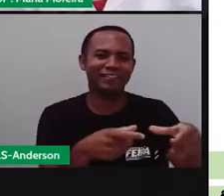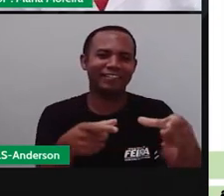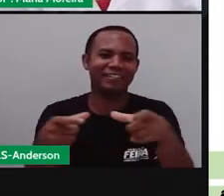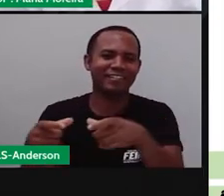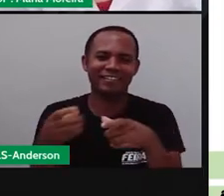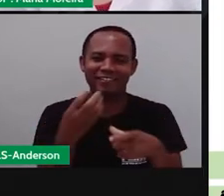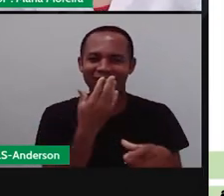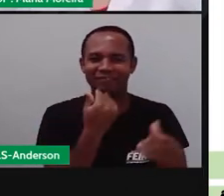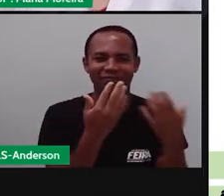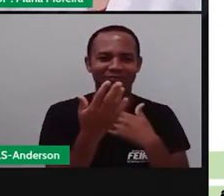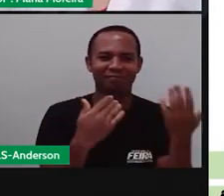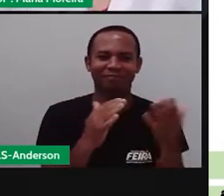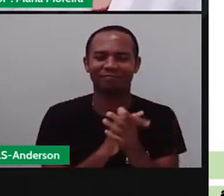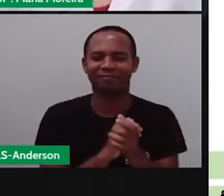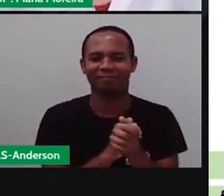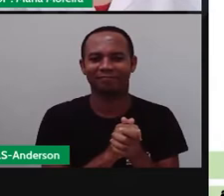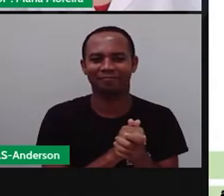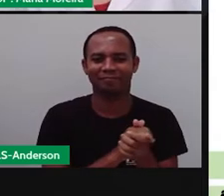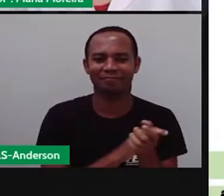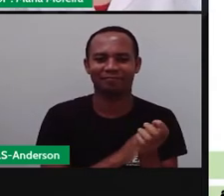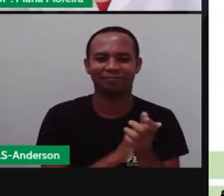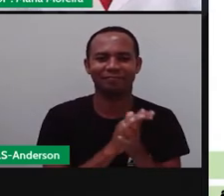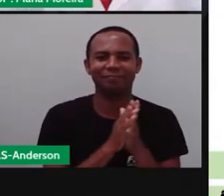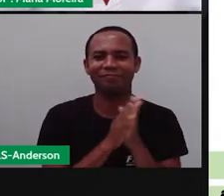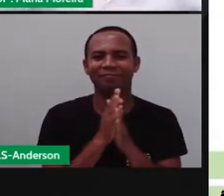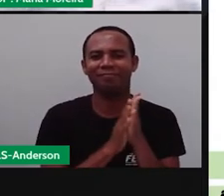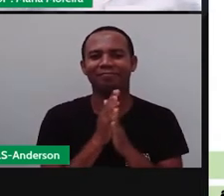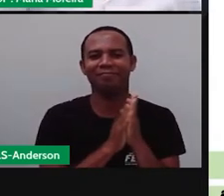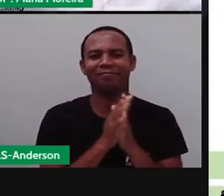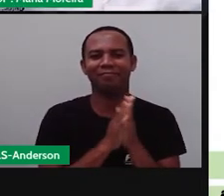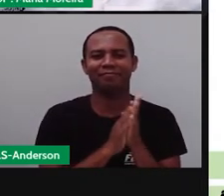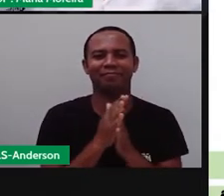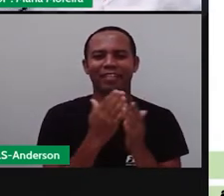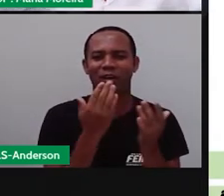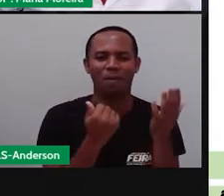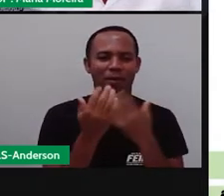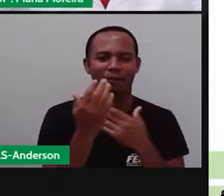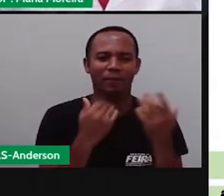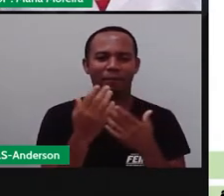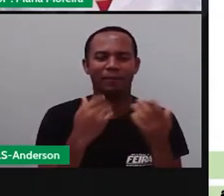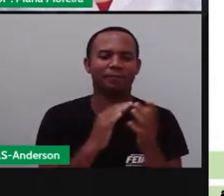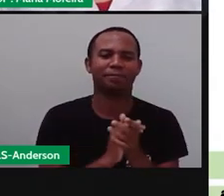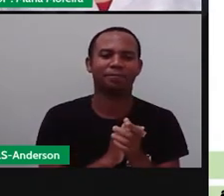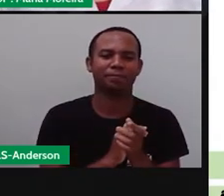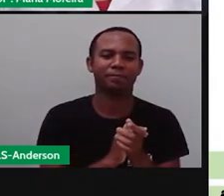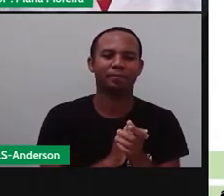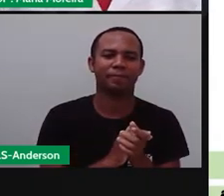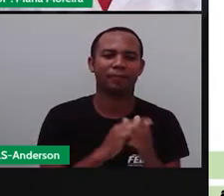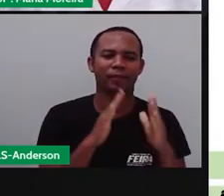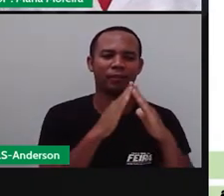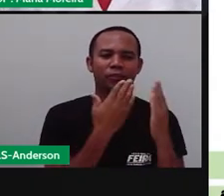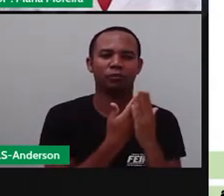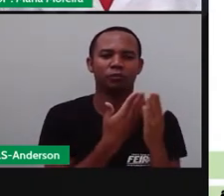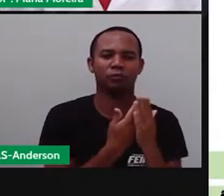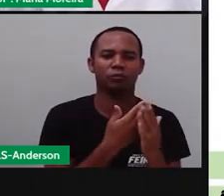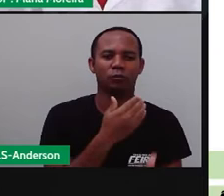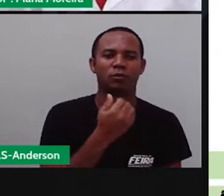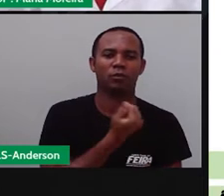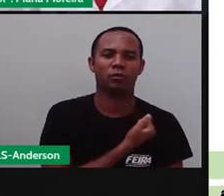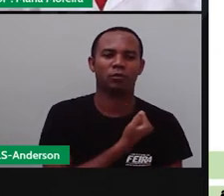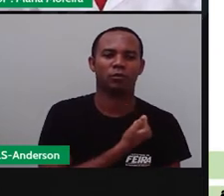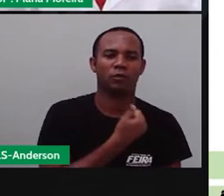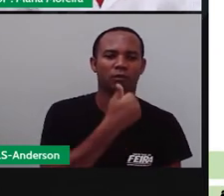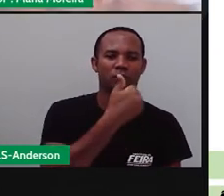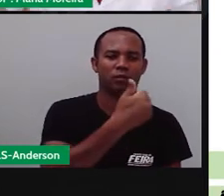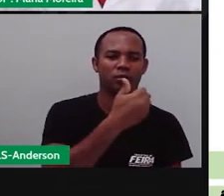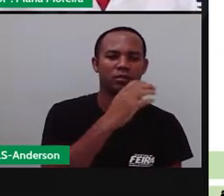Era a época de a gente começar a comer essas coisas aí. Depois fala que só eu gosto de comida. E deixar aqui na nossa aula de número 100 todo o agradecimento a